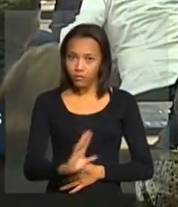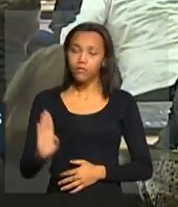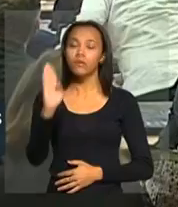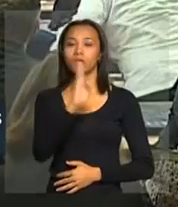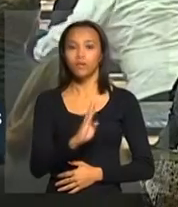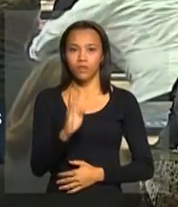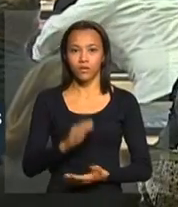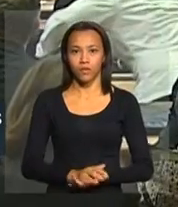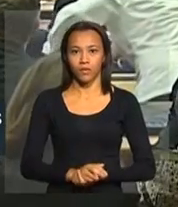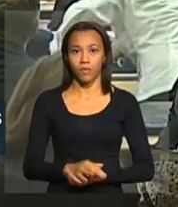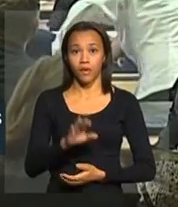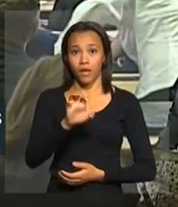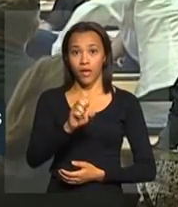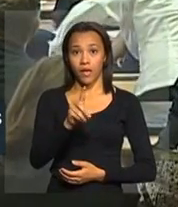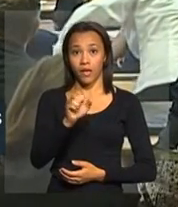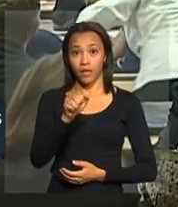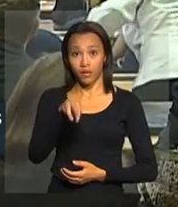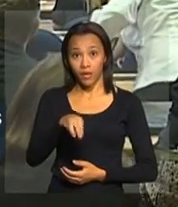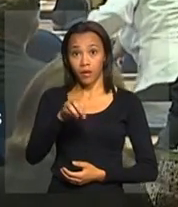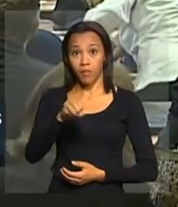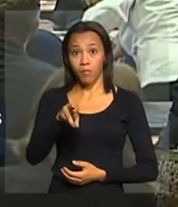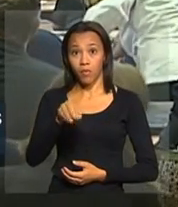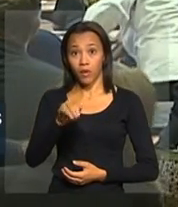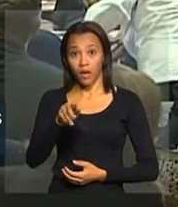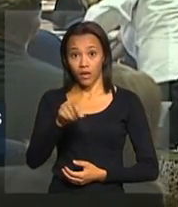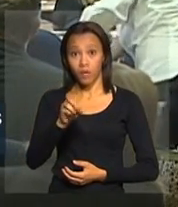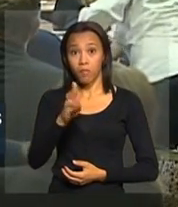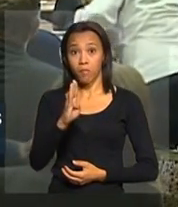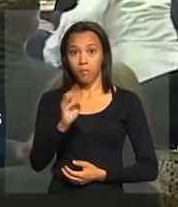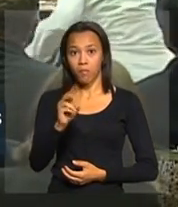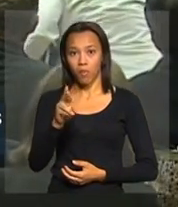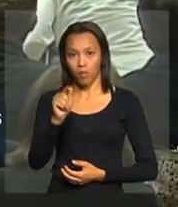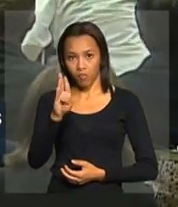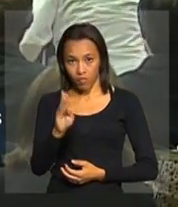o senhor Éder Murari Borba.